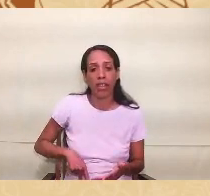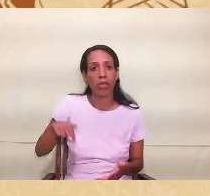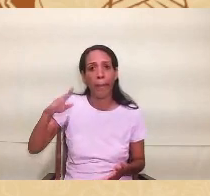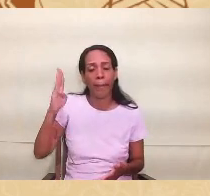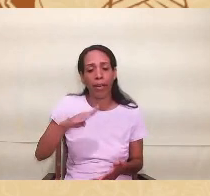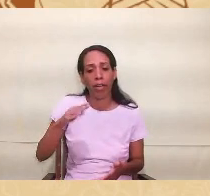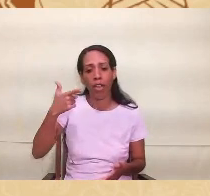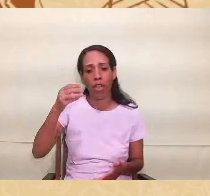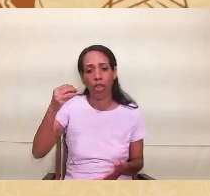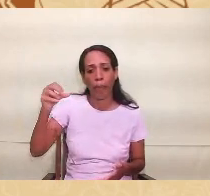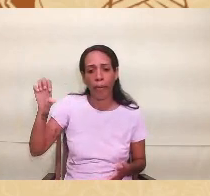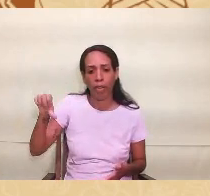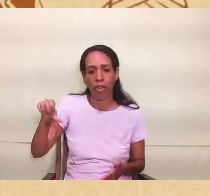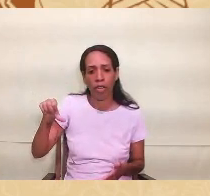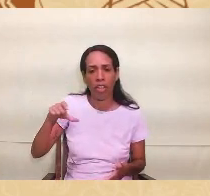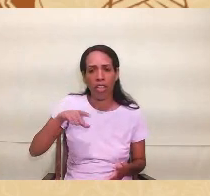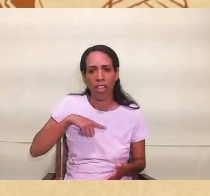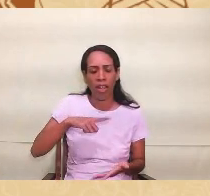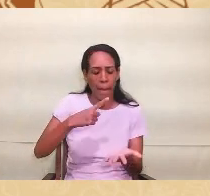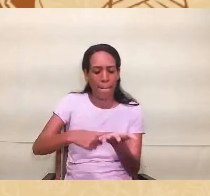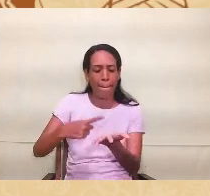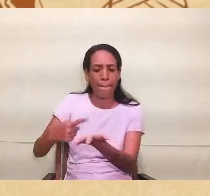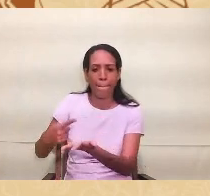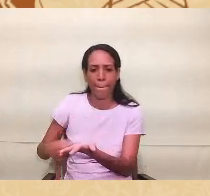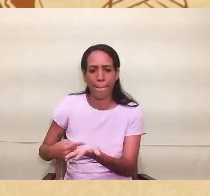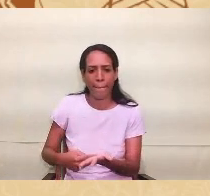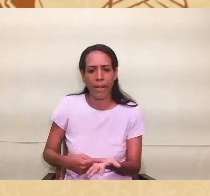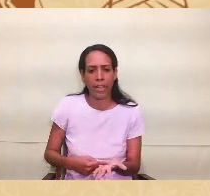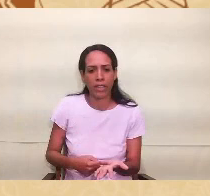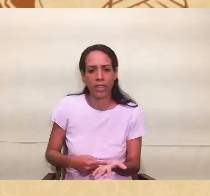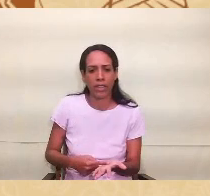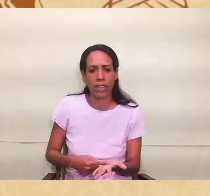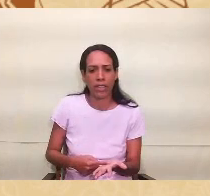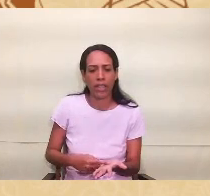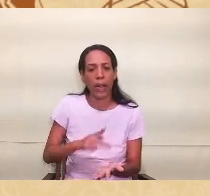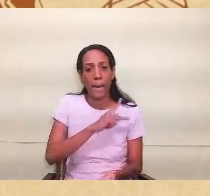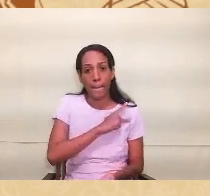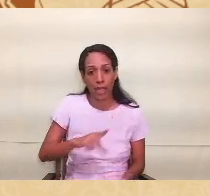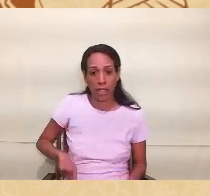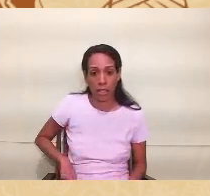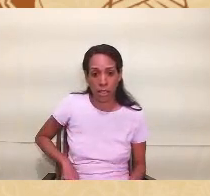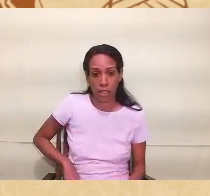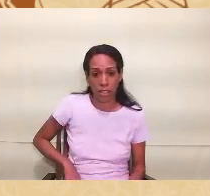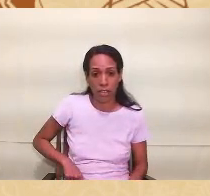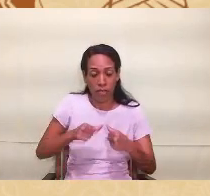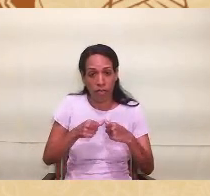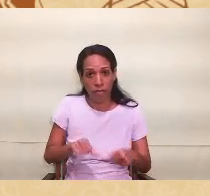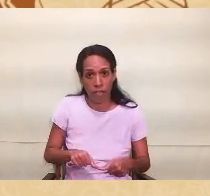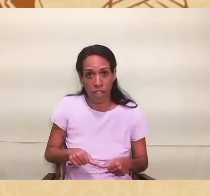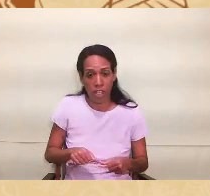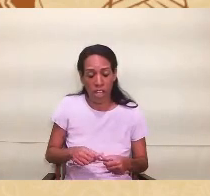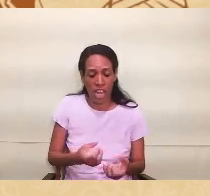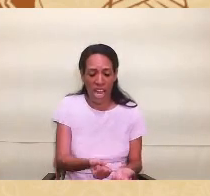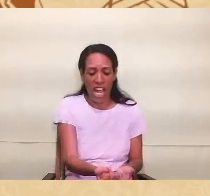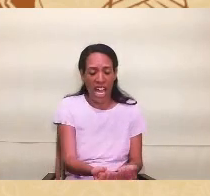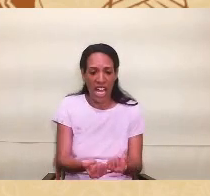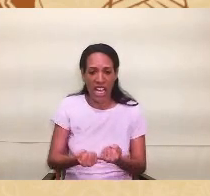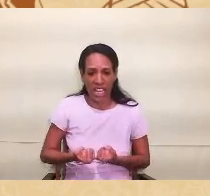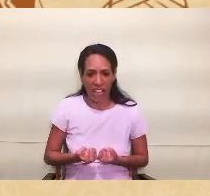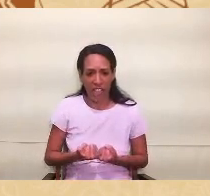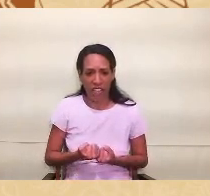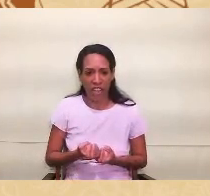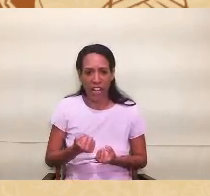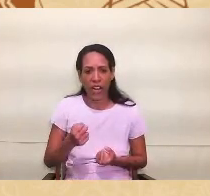saiu o relatório de demarcação do povo Tupinambá. O presidente ficou lá na gaveta do ministro da